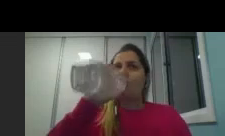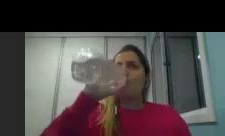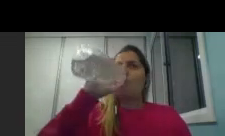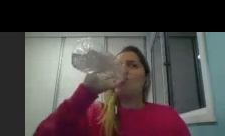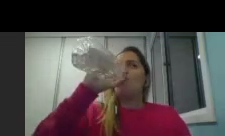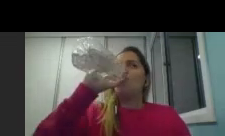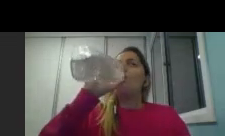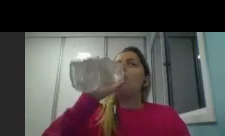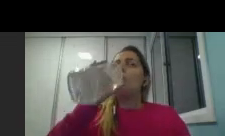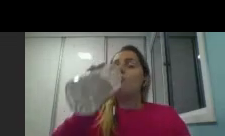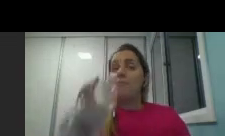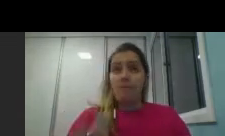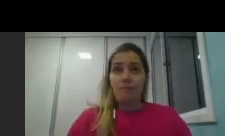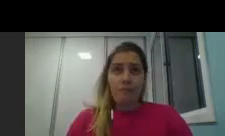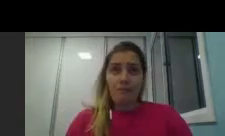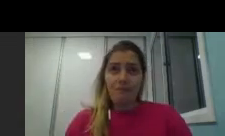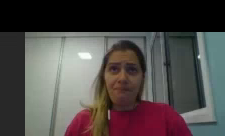genética,